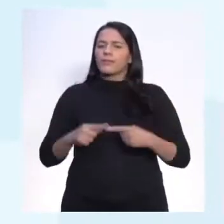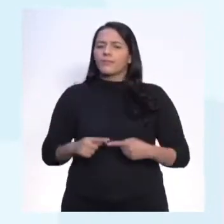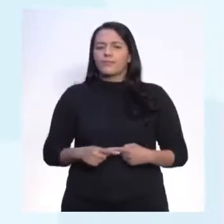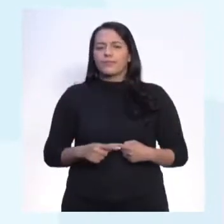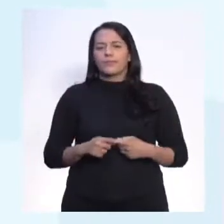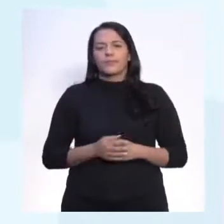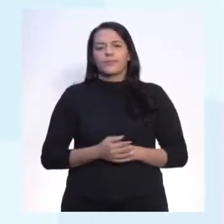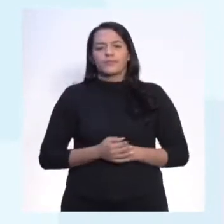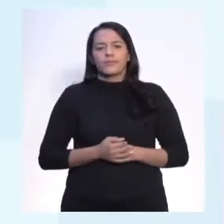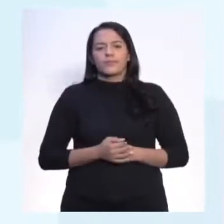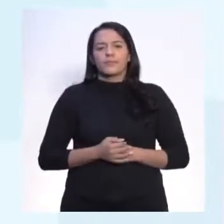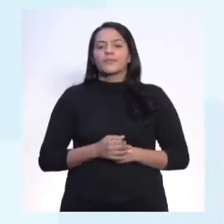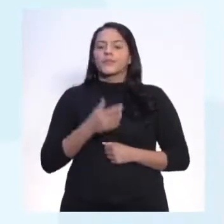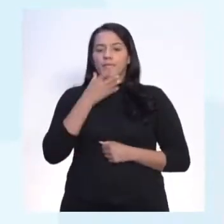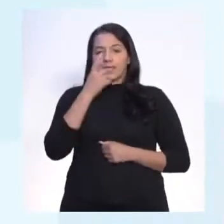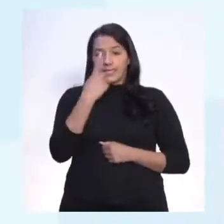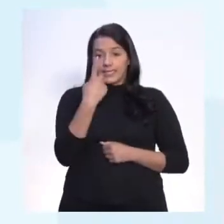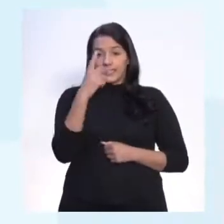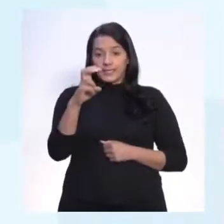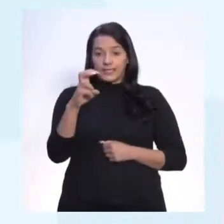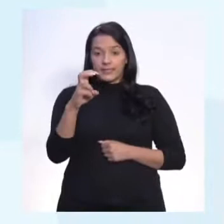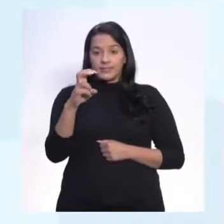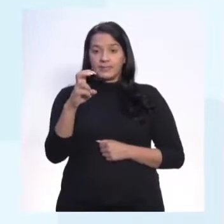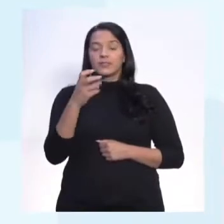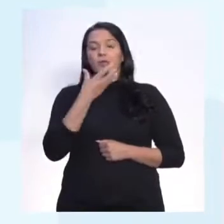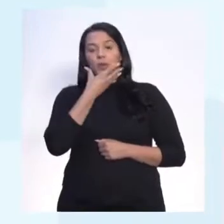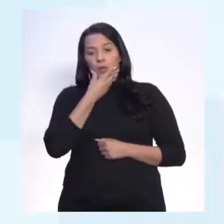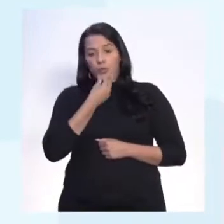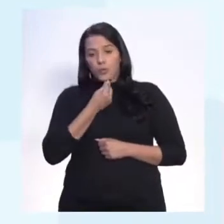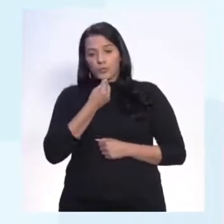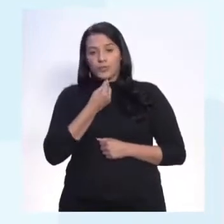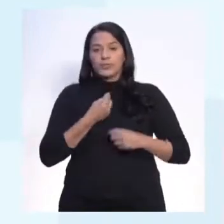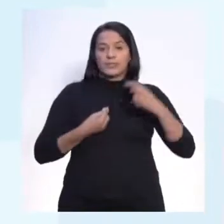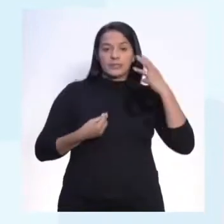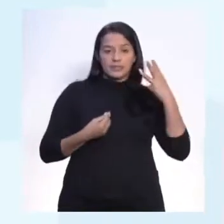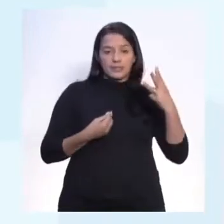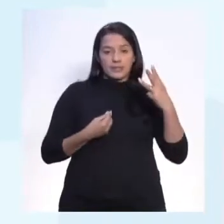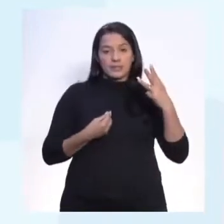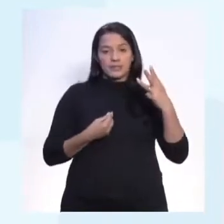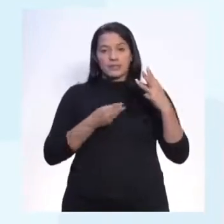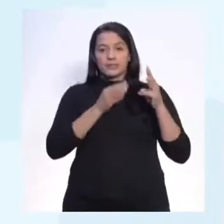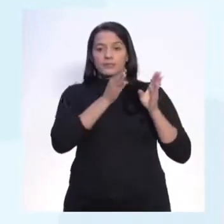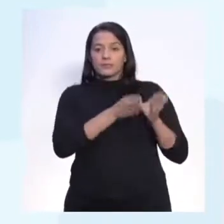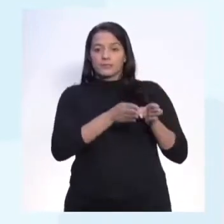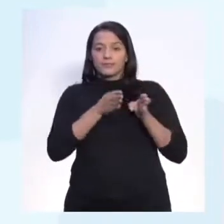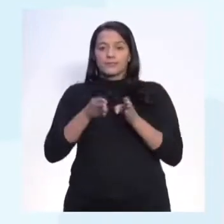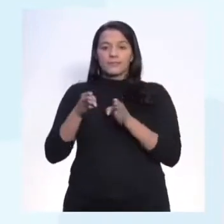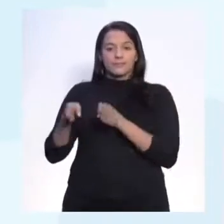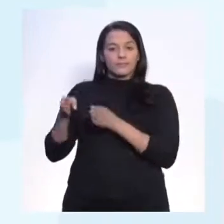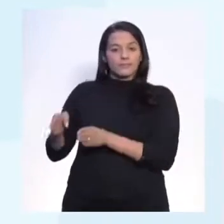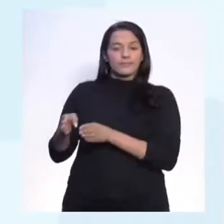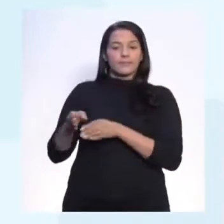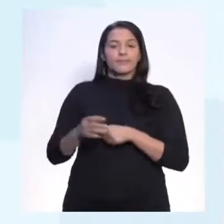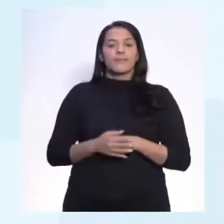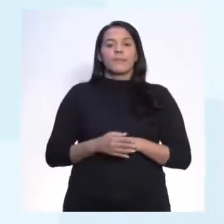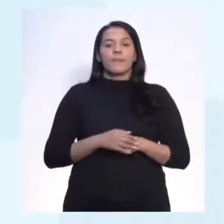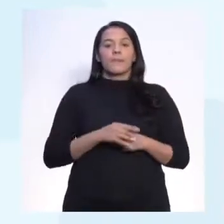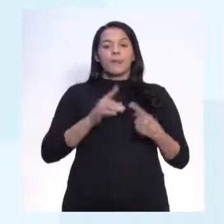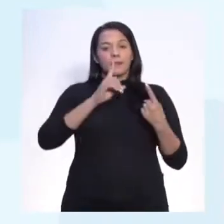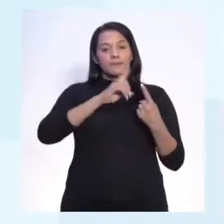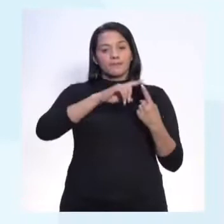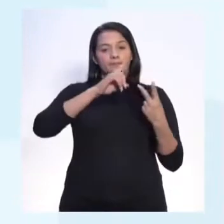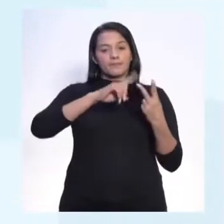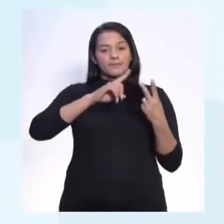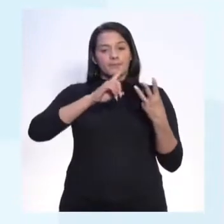nós temos 15 homens para colocar em 3 posições, capitão, imediato